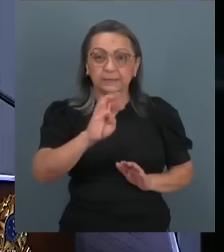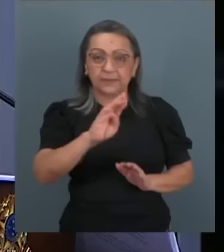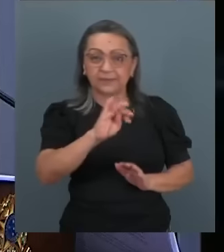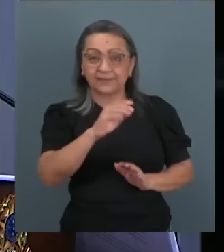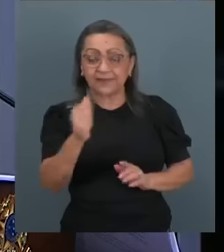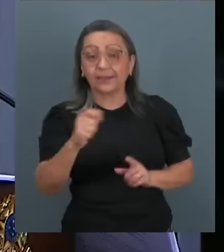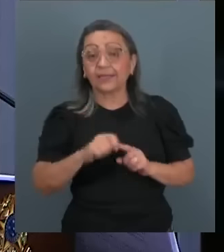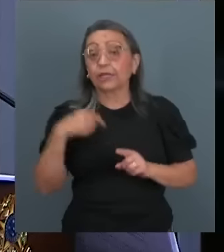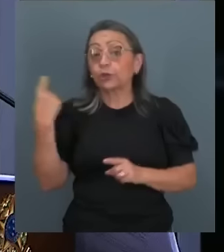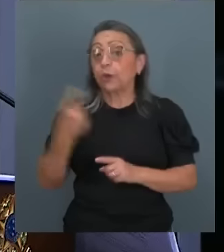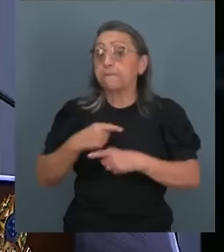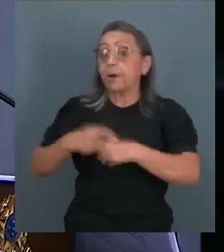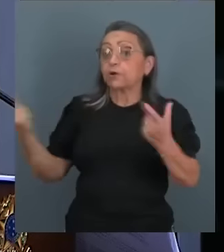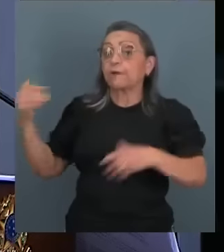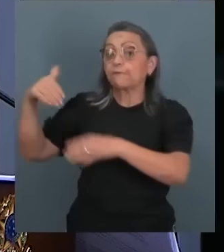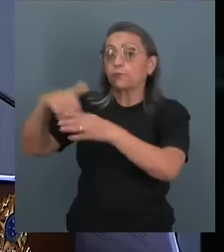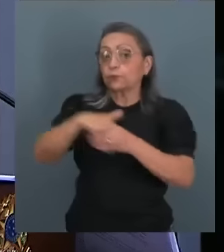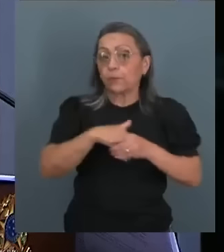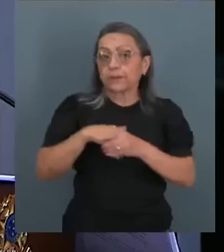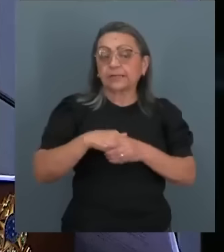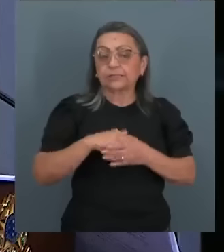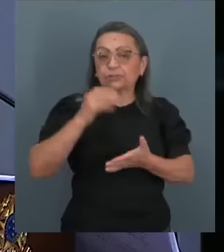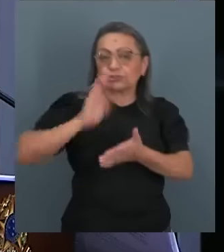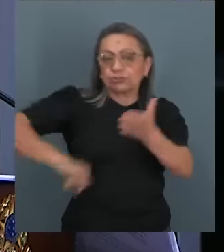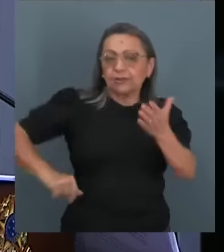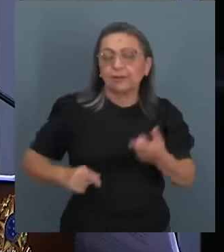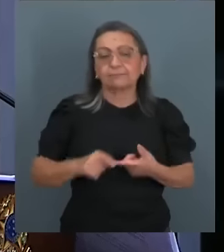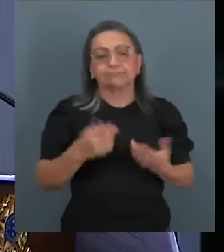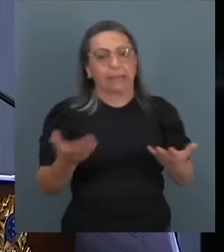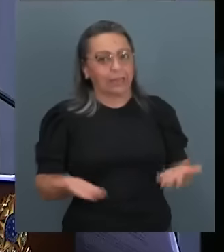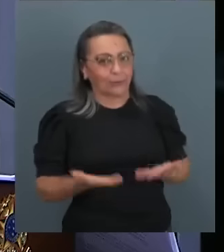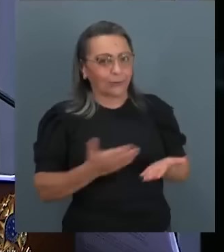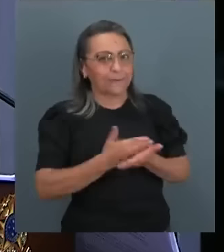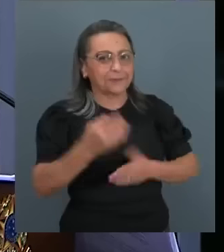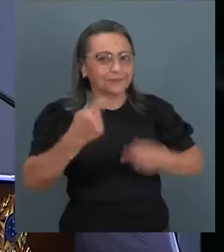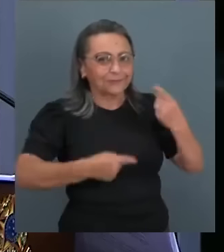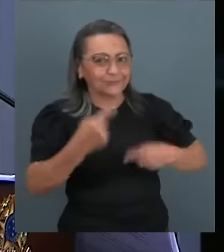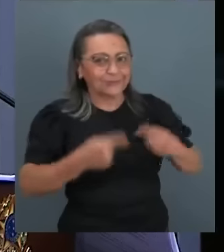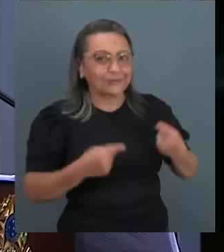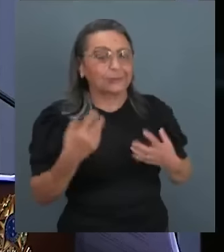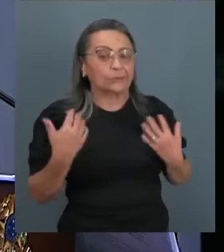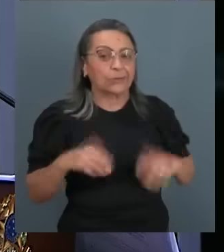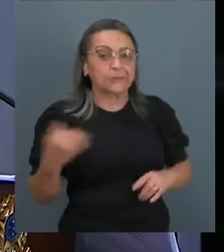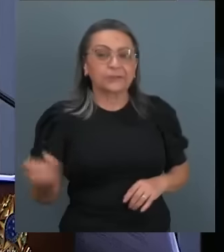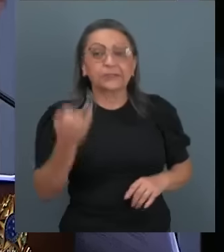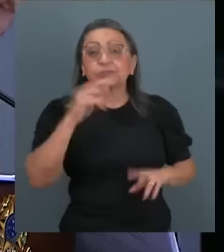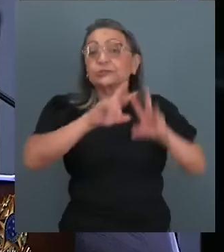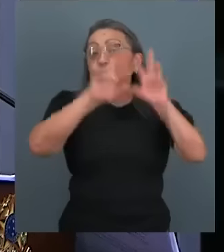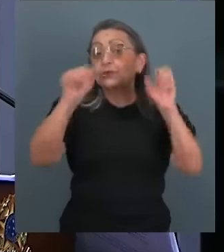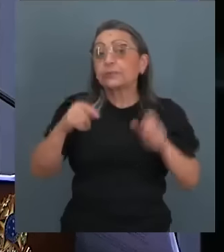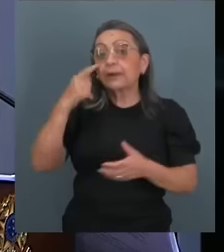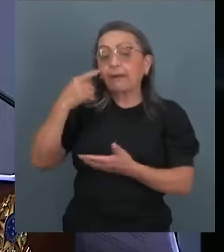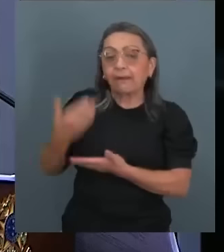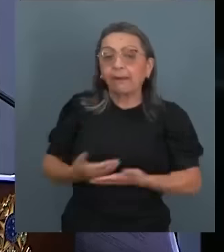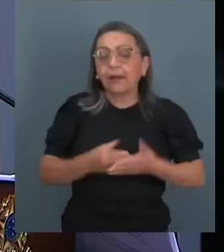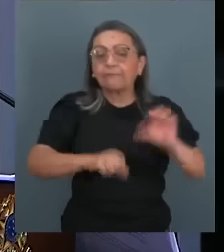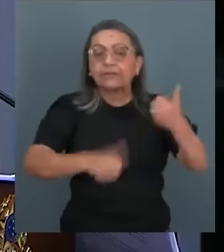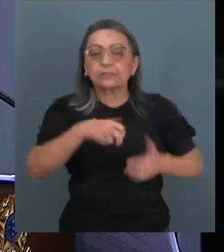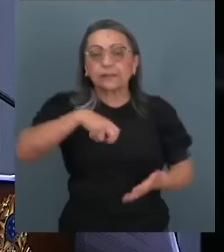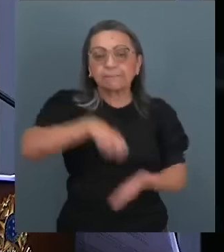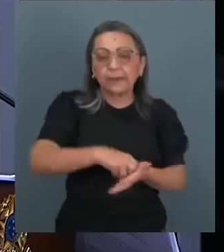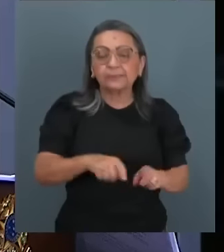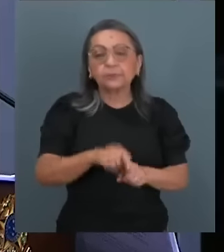veto vingativo do Lula, abre uma discussão jurídica relevante sobre a revisão da pena e sobre a aplicação